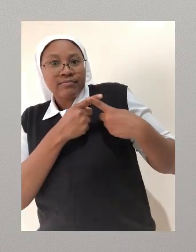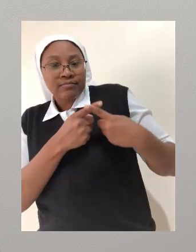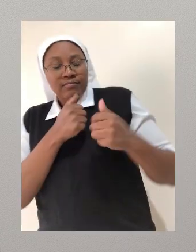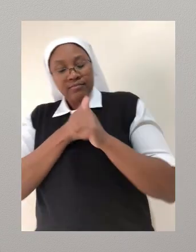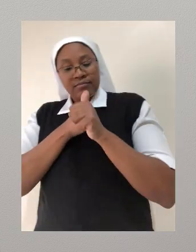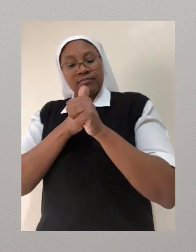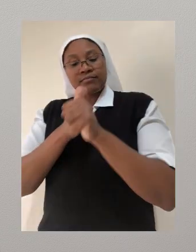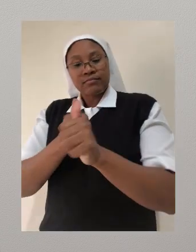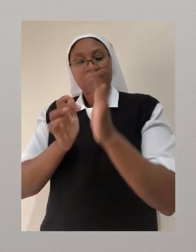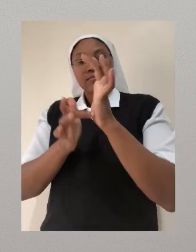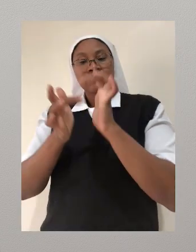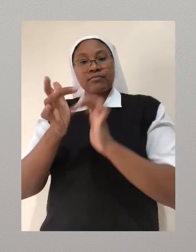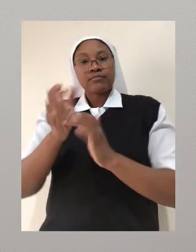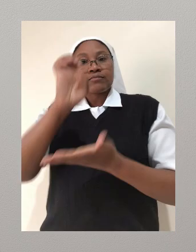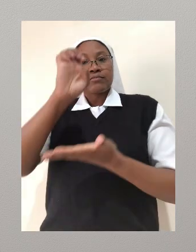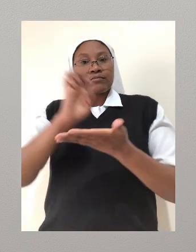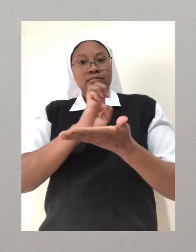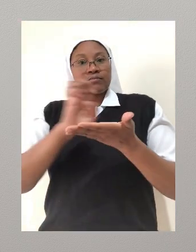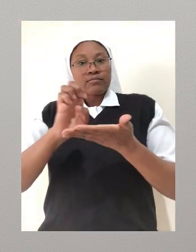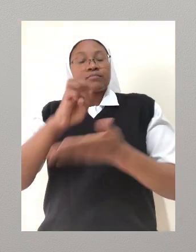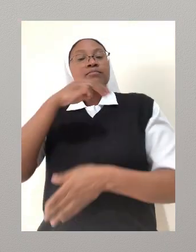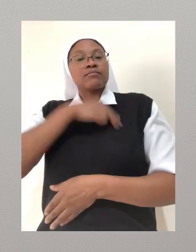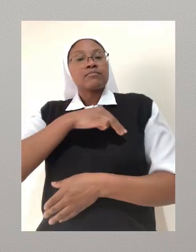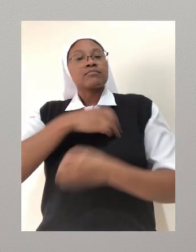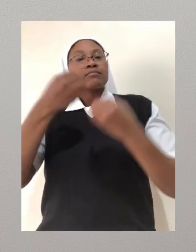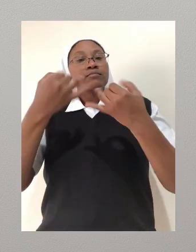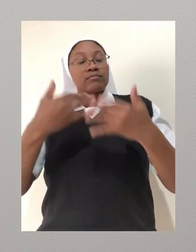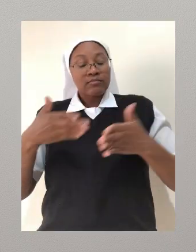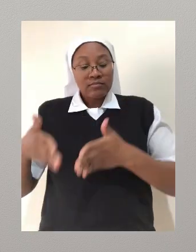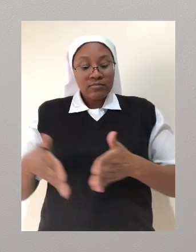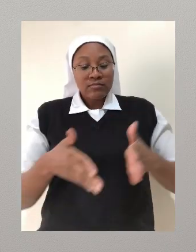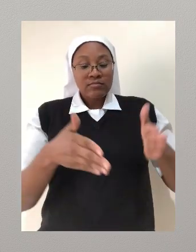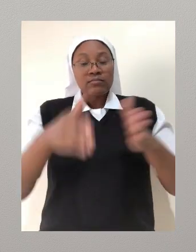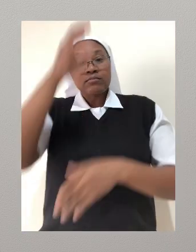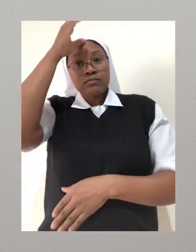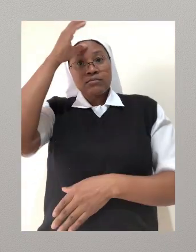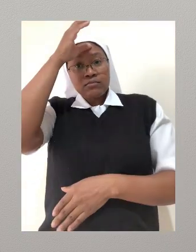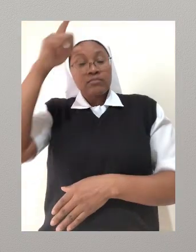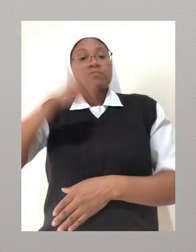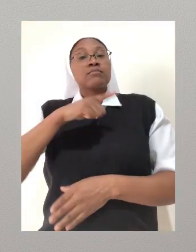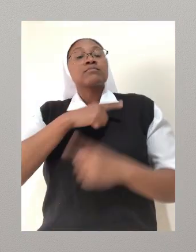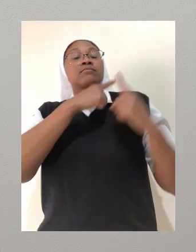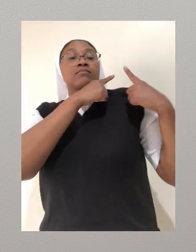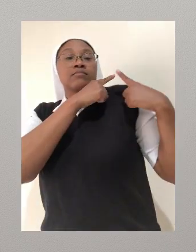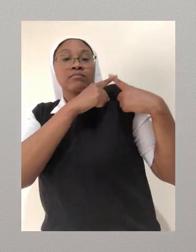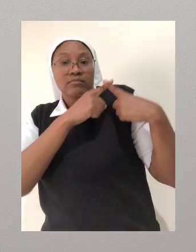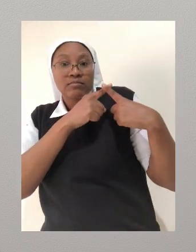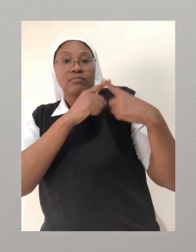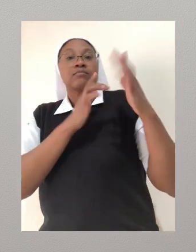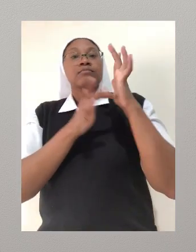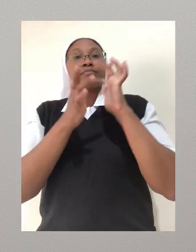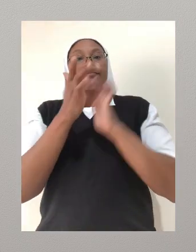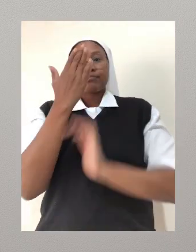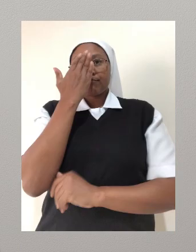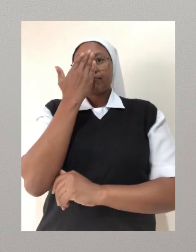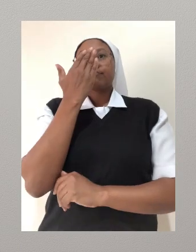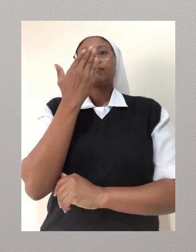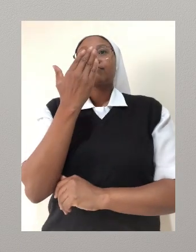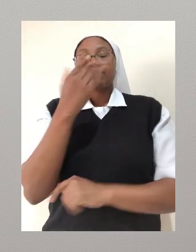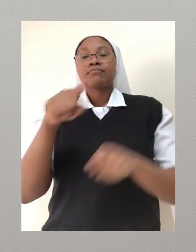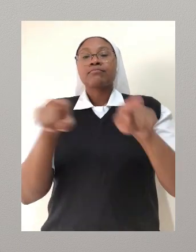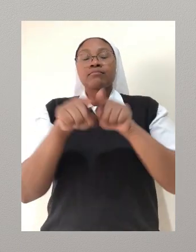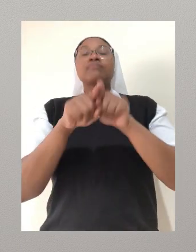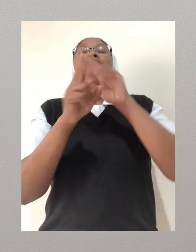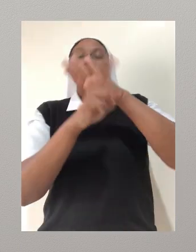ou 16:24 o caminho Cristão tem a cruz de Jesus Cristo diante dos olhos